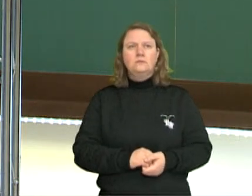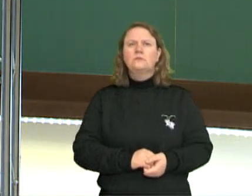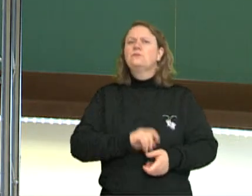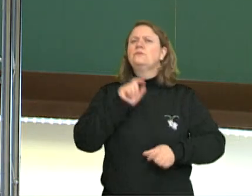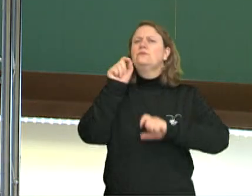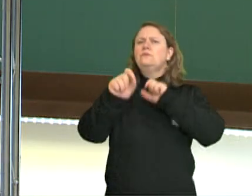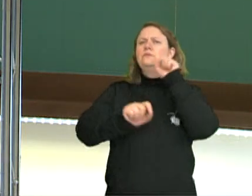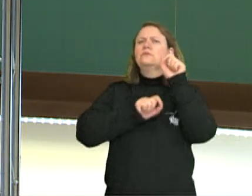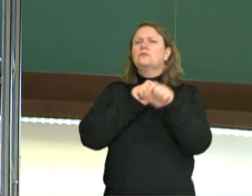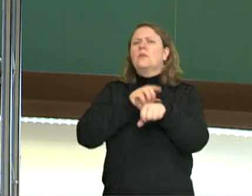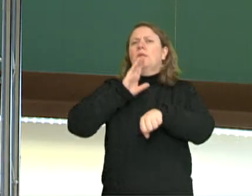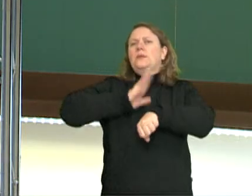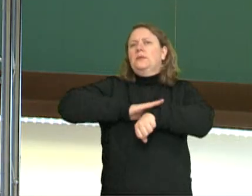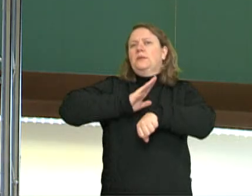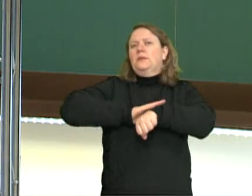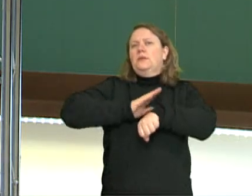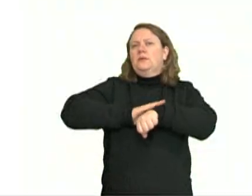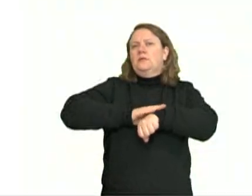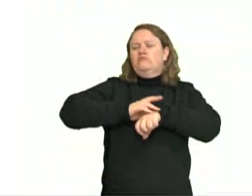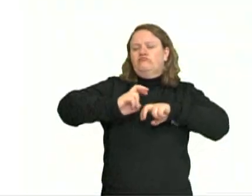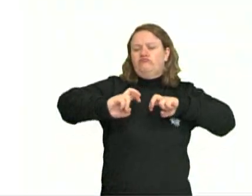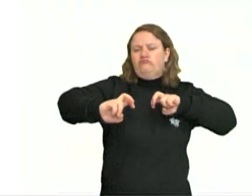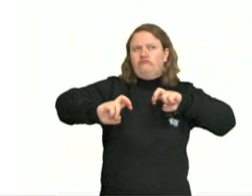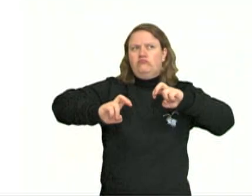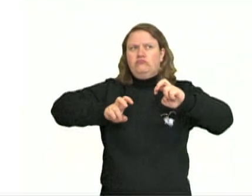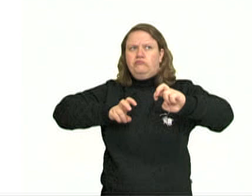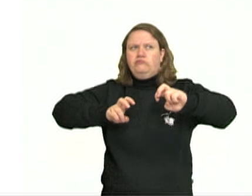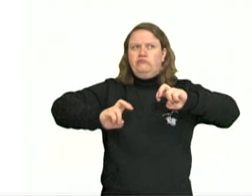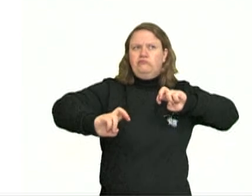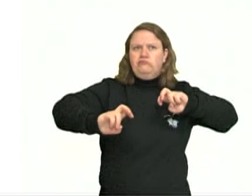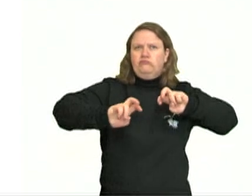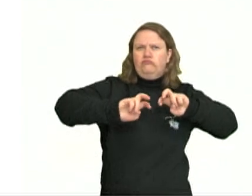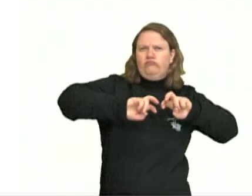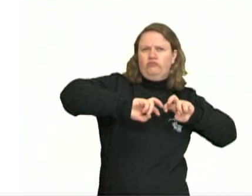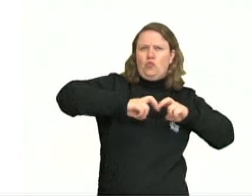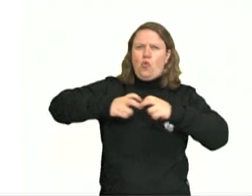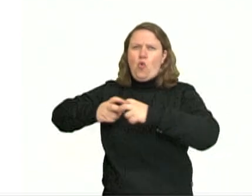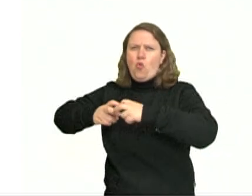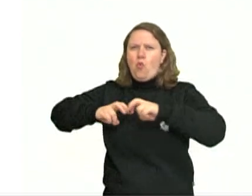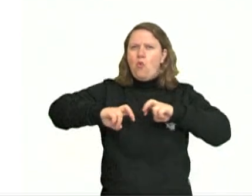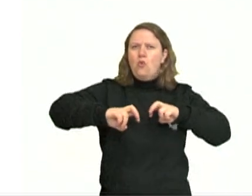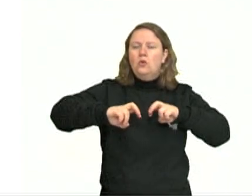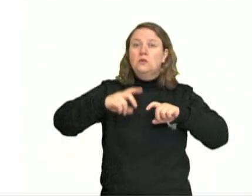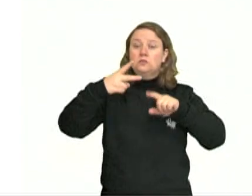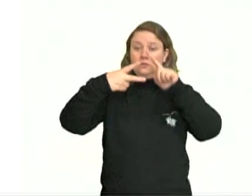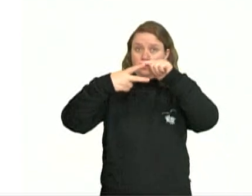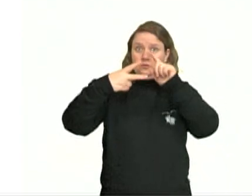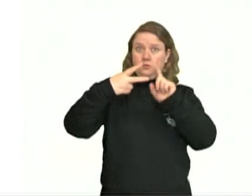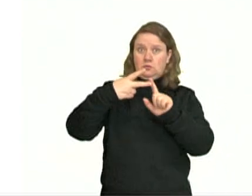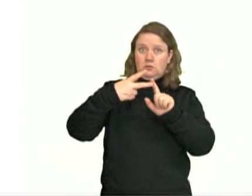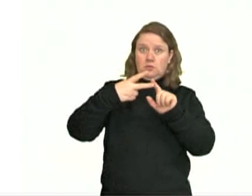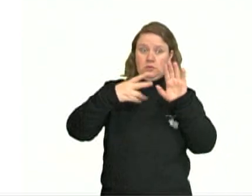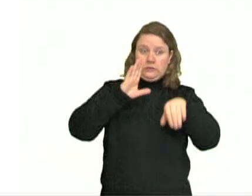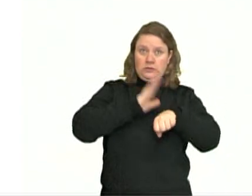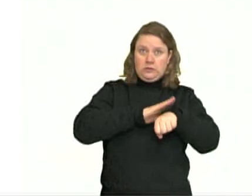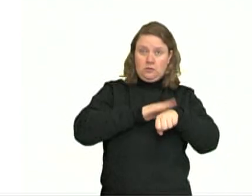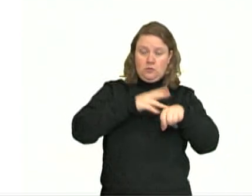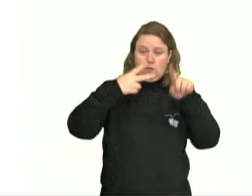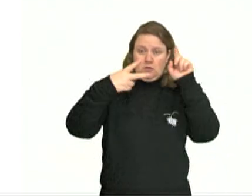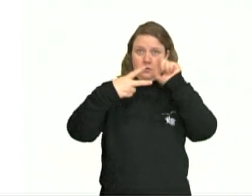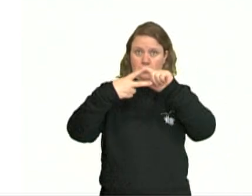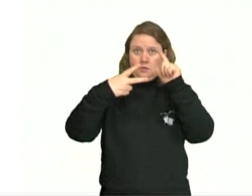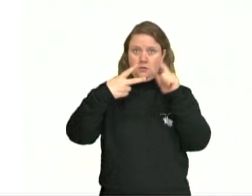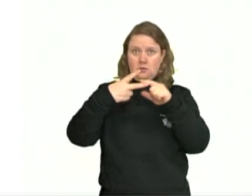qual é a duração dessa luta, então? A duração de uma luta será de 2 períodos ou 2 rounds de 3